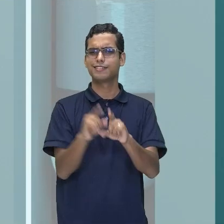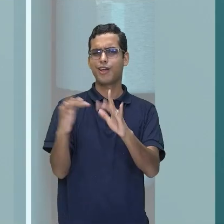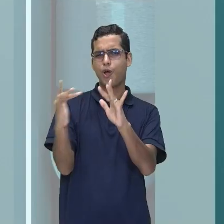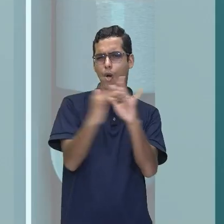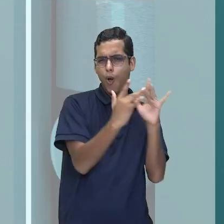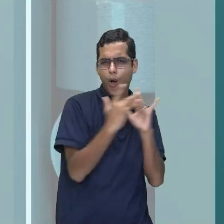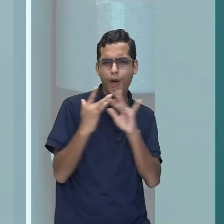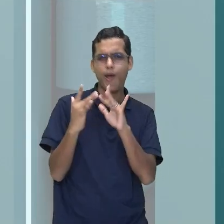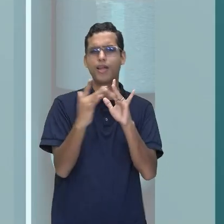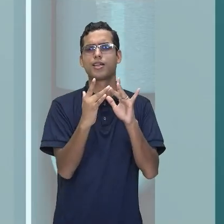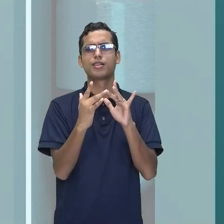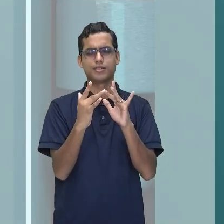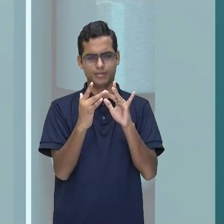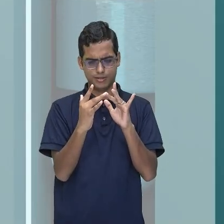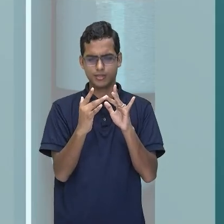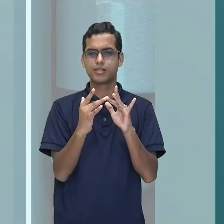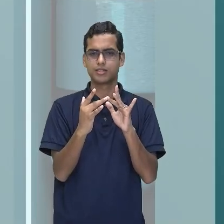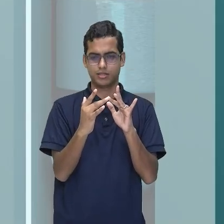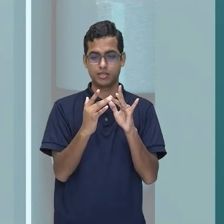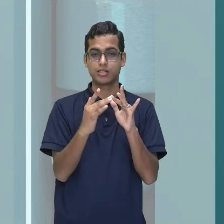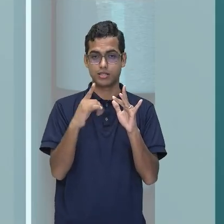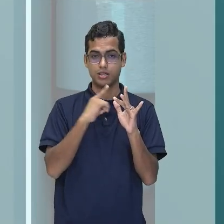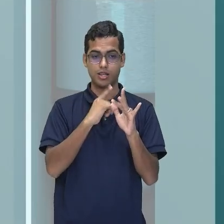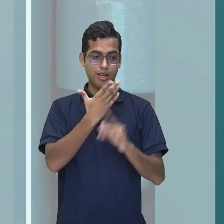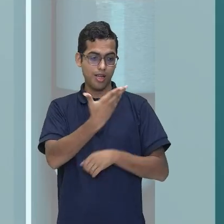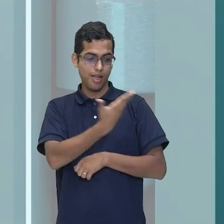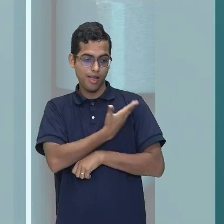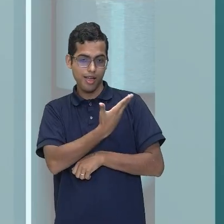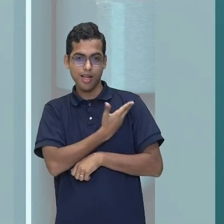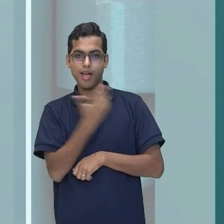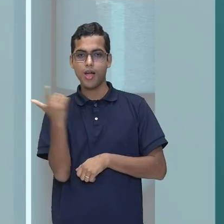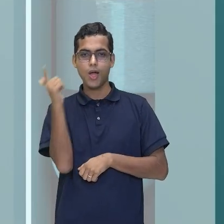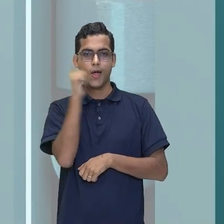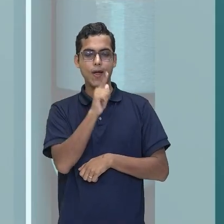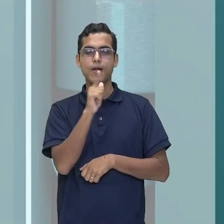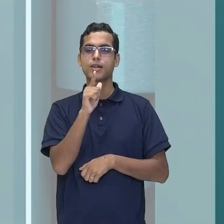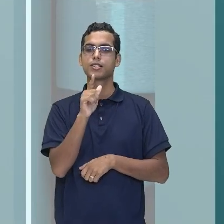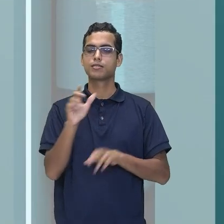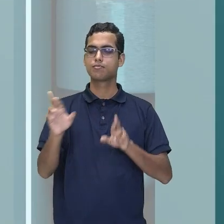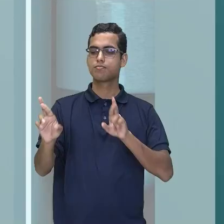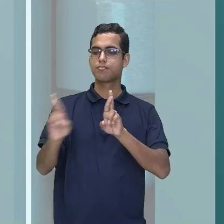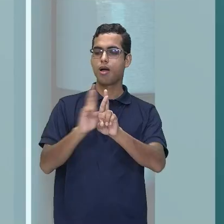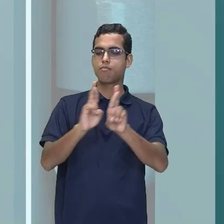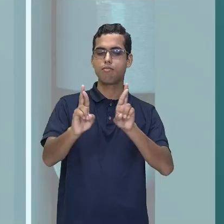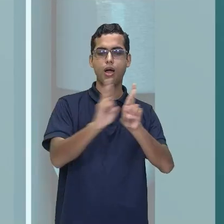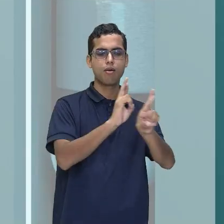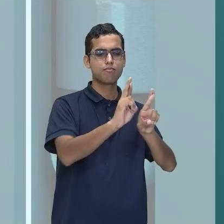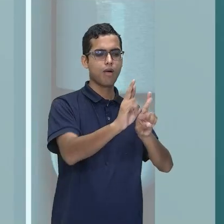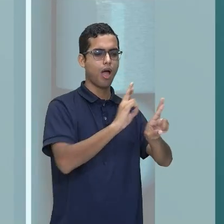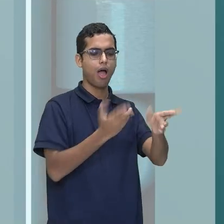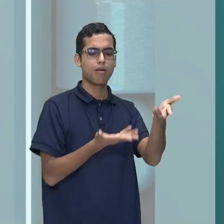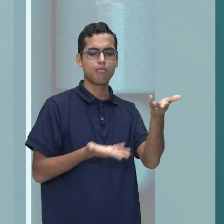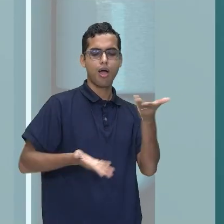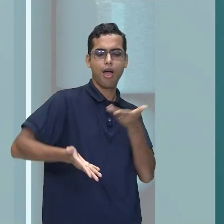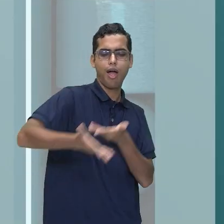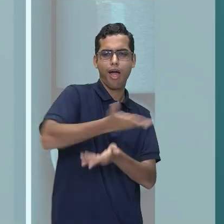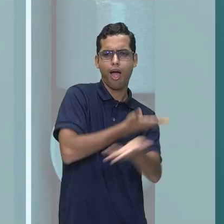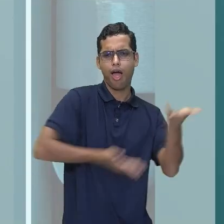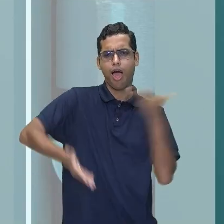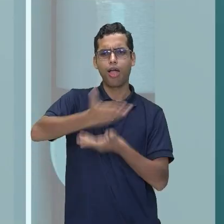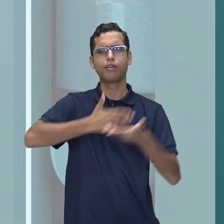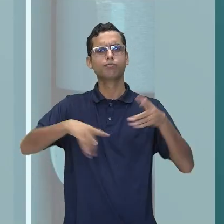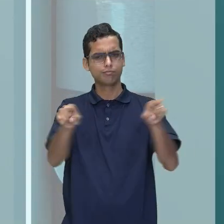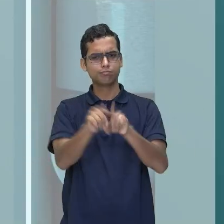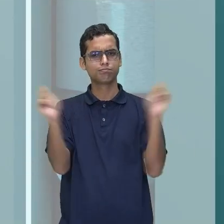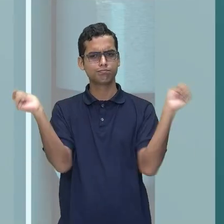laços, fortaleçam amizades, relacionamentos, e ali então a comunidade vai se fortalecendo,